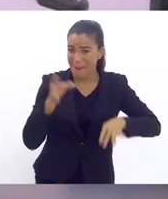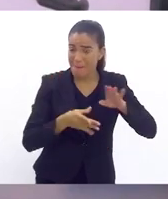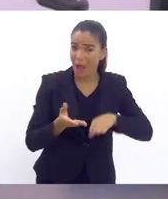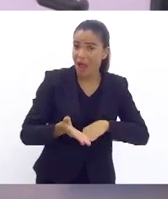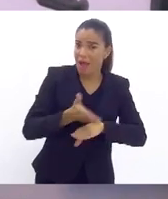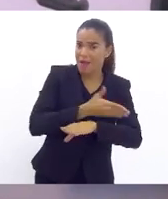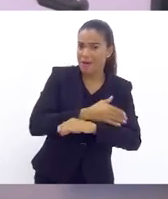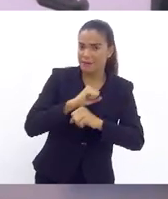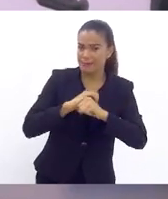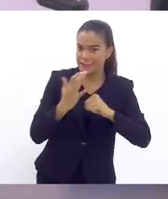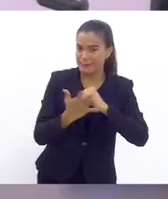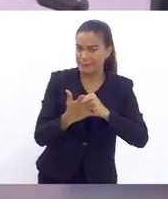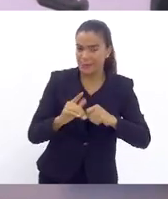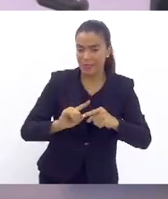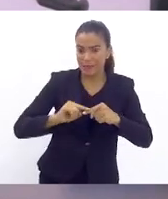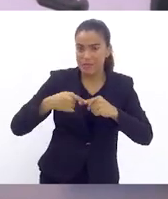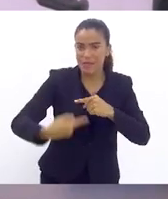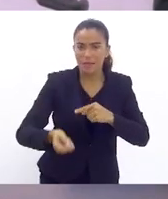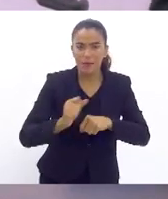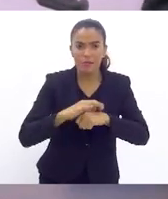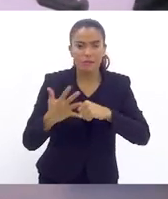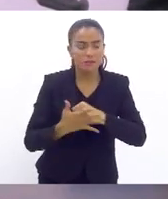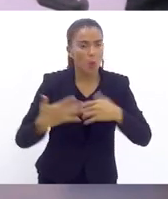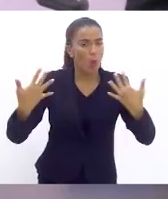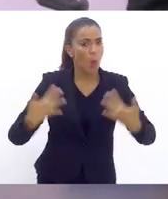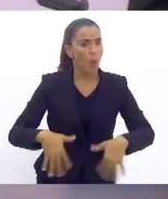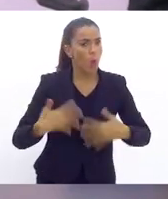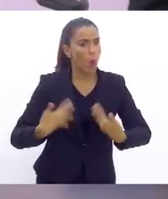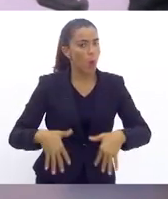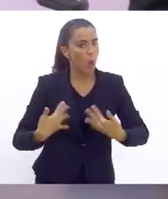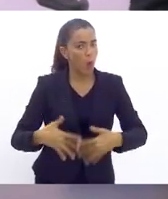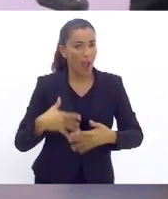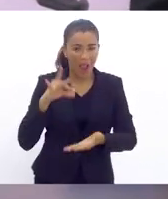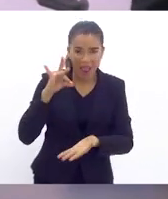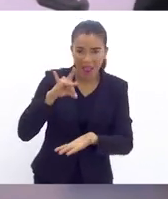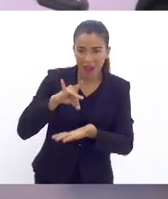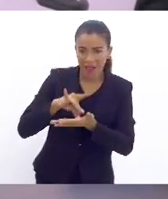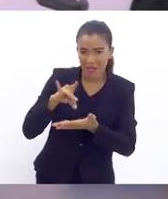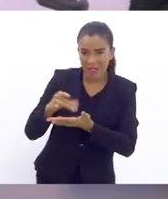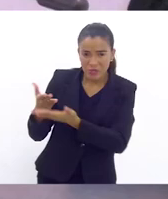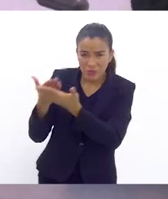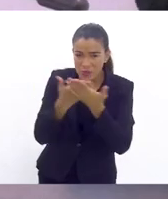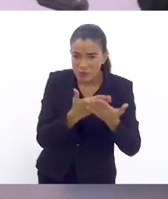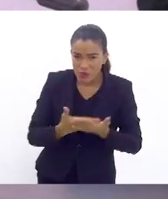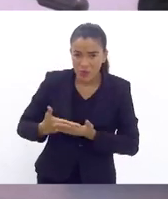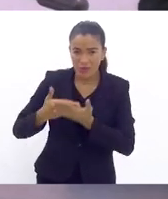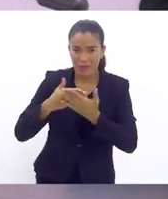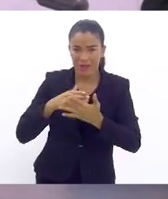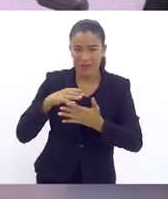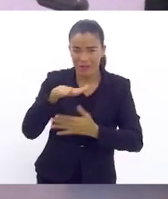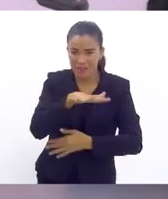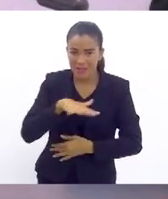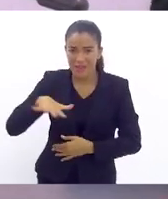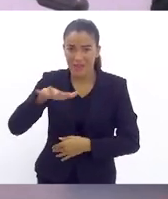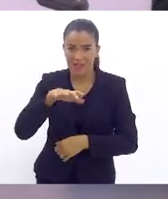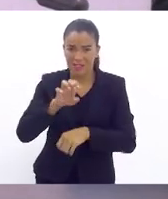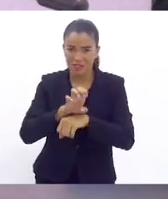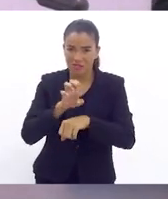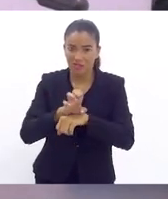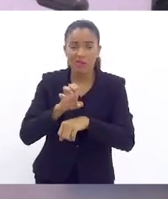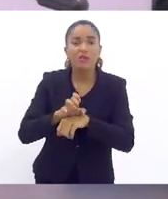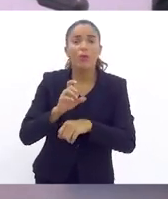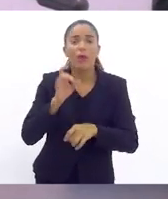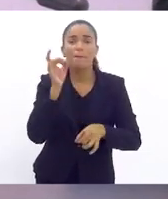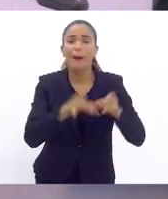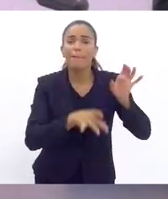pandemia e pós pandemia da da realidade que a gente tem dos nossos estudantes de escolas públicas da rede estadual que muitos saem é para